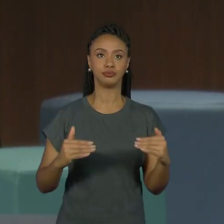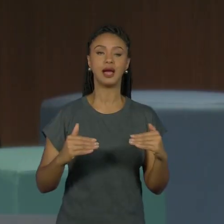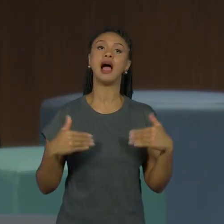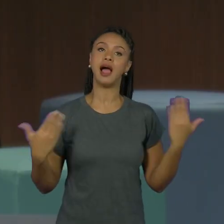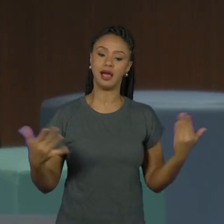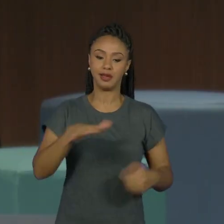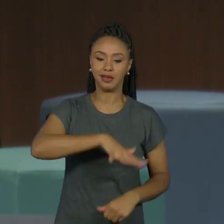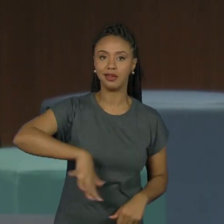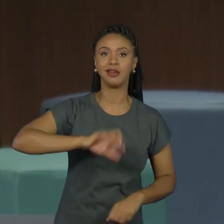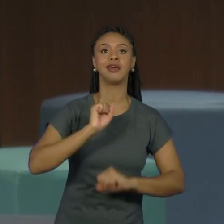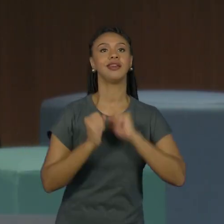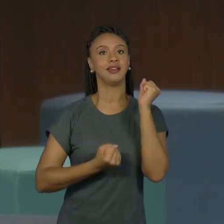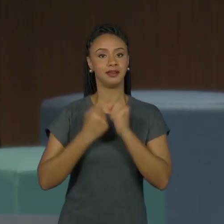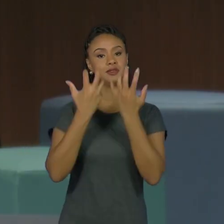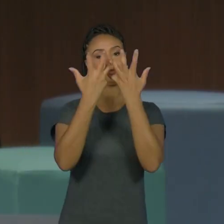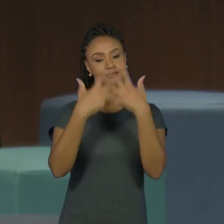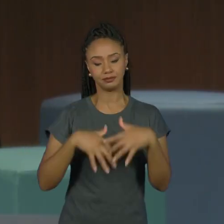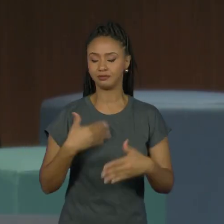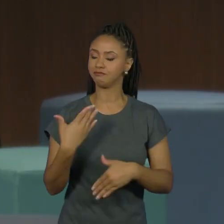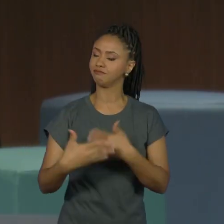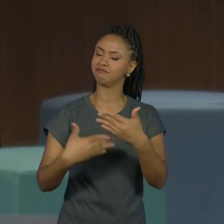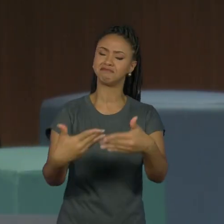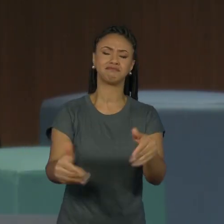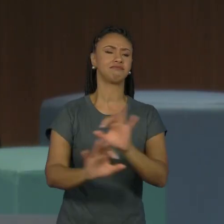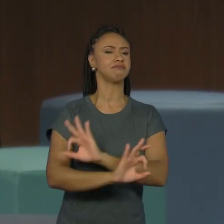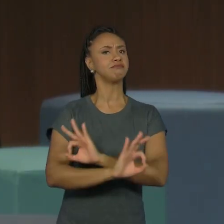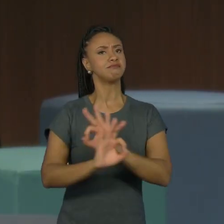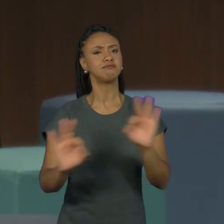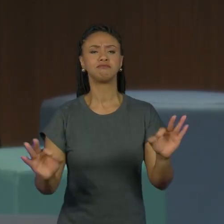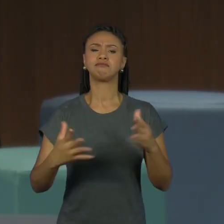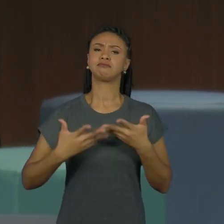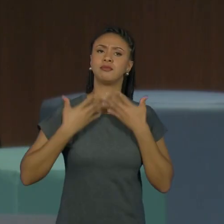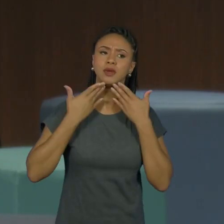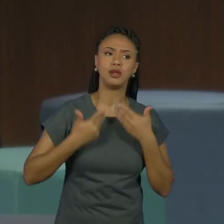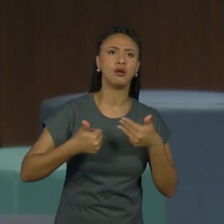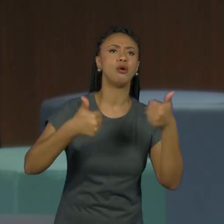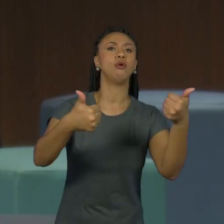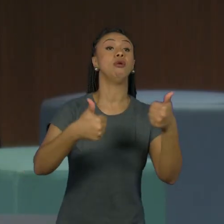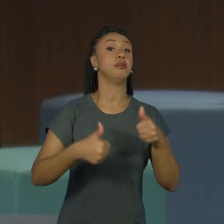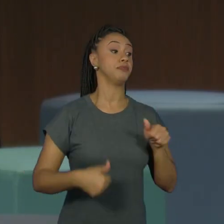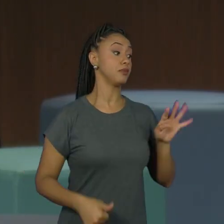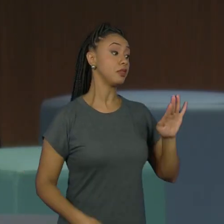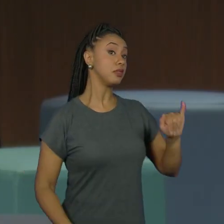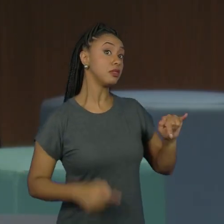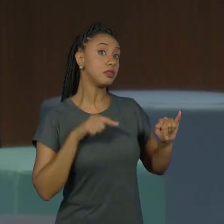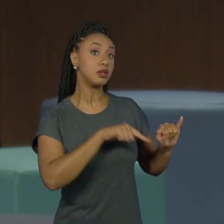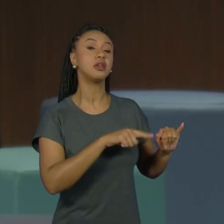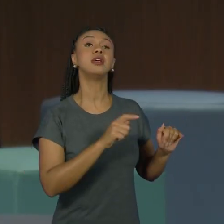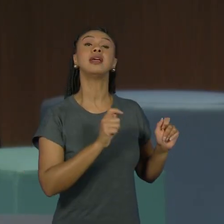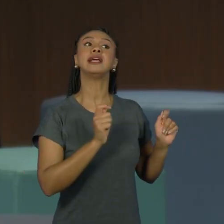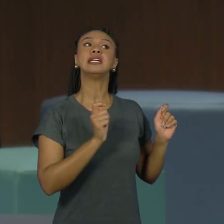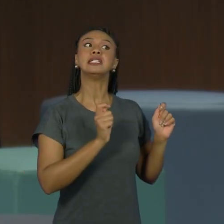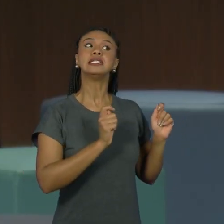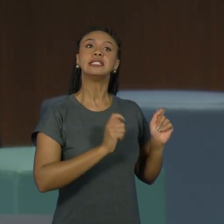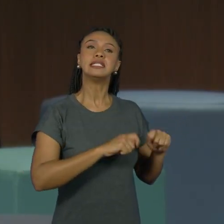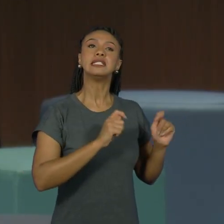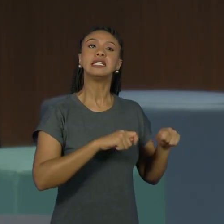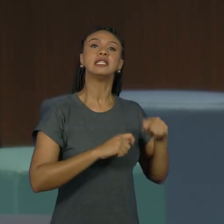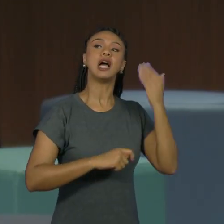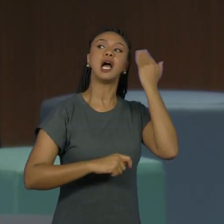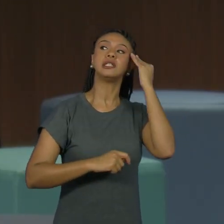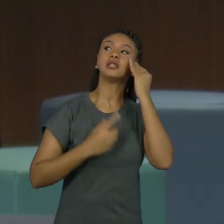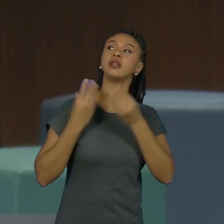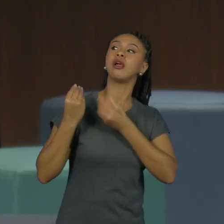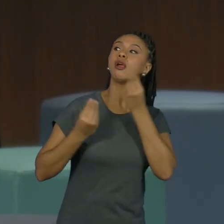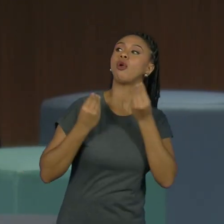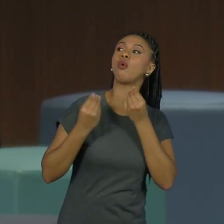ou a empresa como um todo, consegue funcionar melhor e, em específico para a TI, ela consegue ter melhor entendimento de